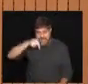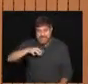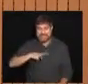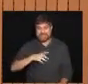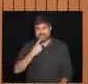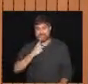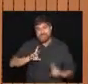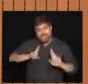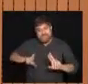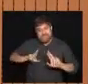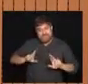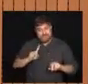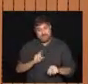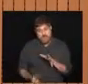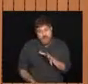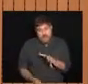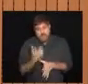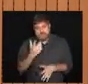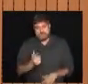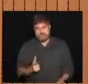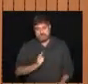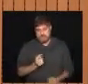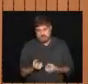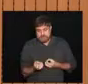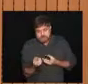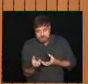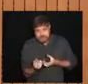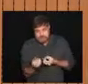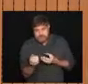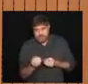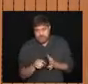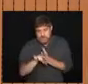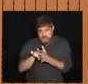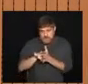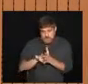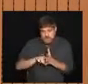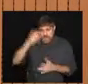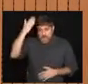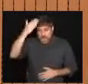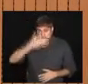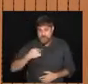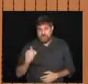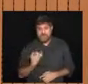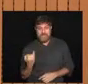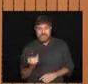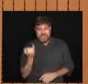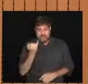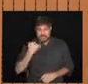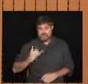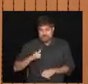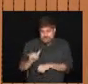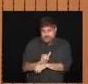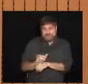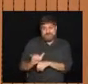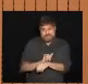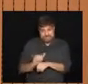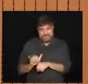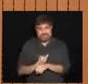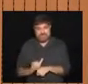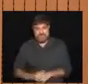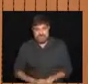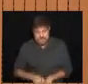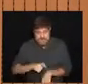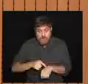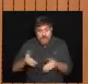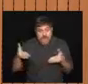aconteça. Então, venho aqui trazer algumas evidências científicas que nos mostram a importância da gente tomar medidas adequadas